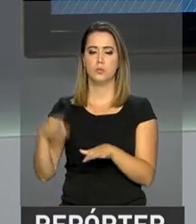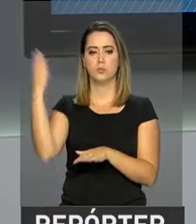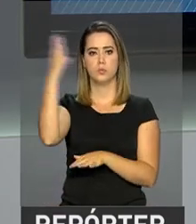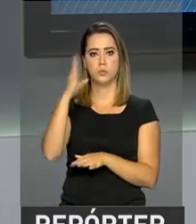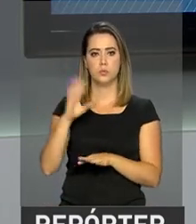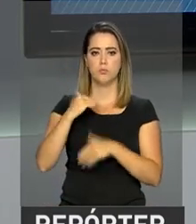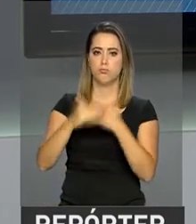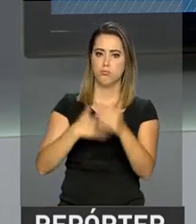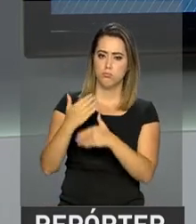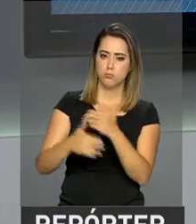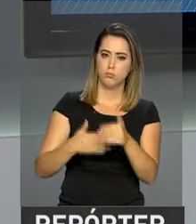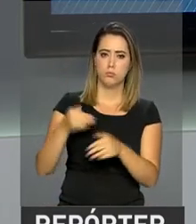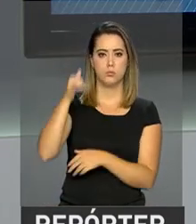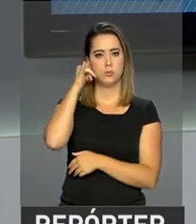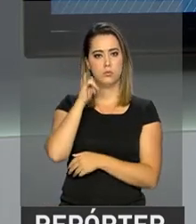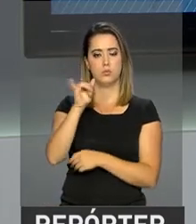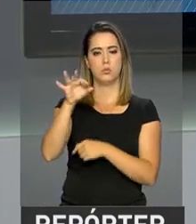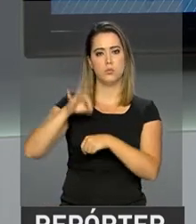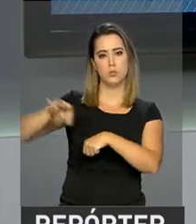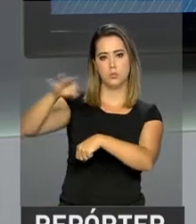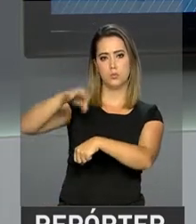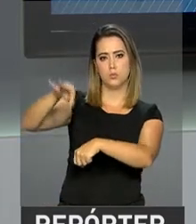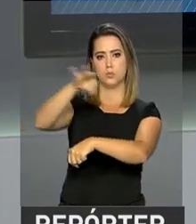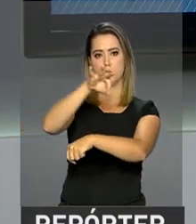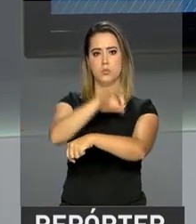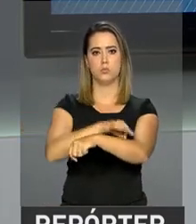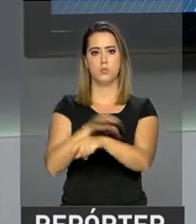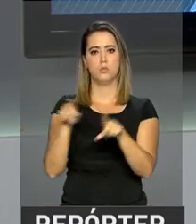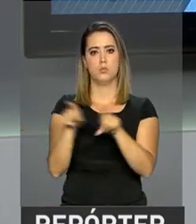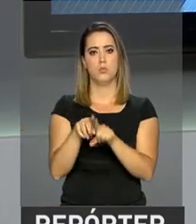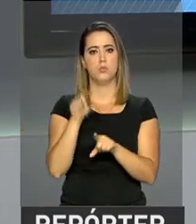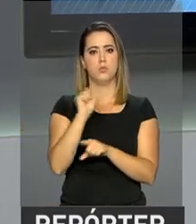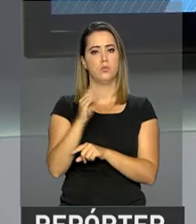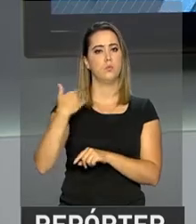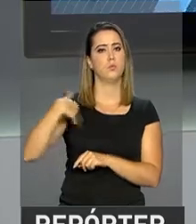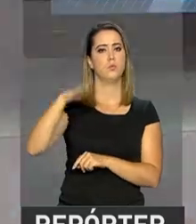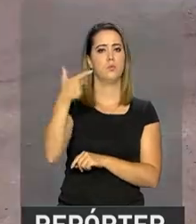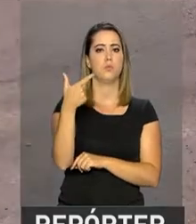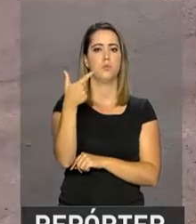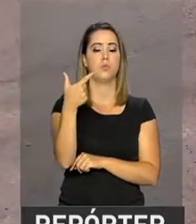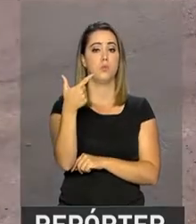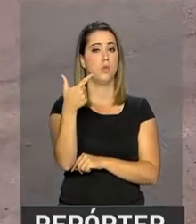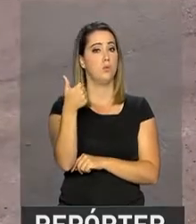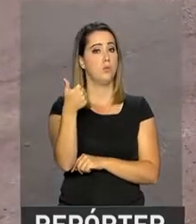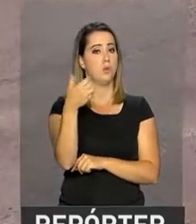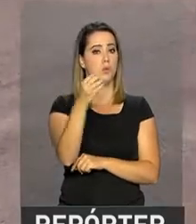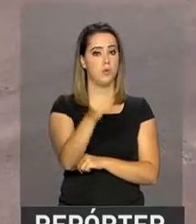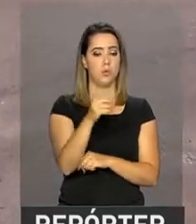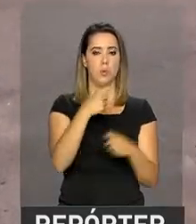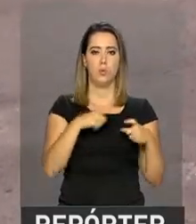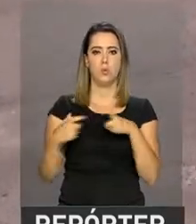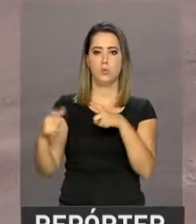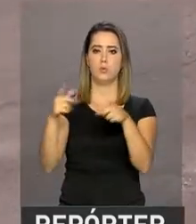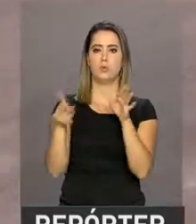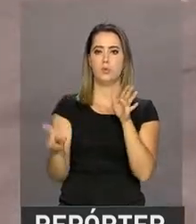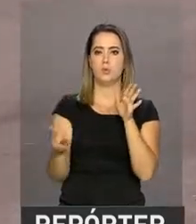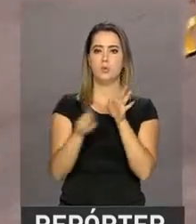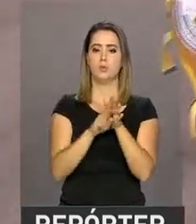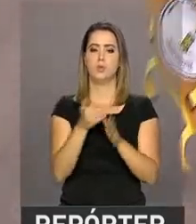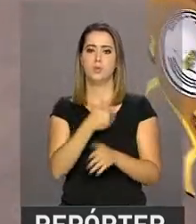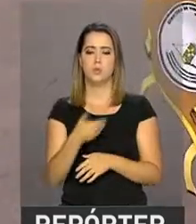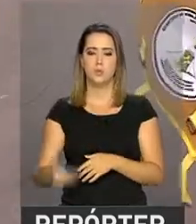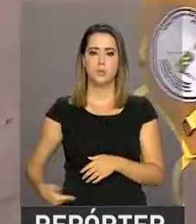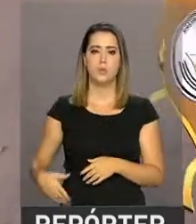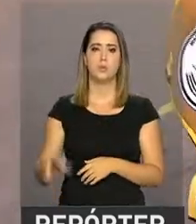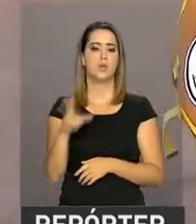de Mobilização para o Combate ao Mosquito Aedes aegypti. Mais de 210 mil unidades públicas e privadas